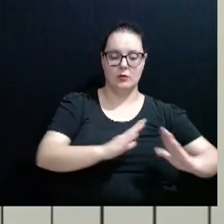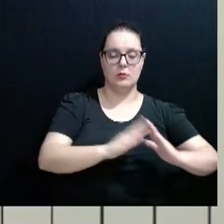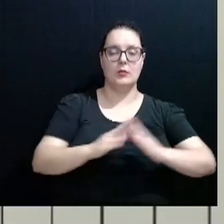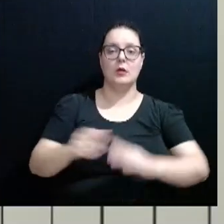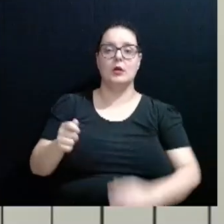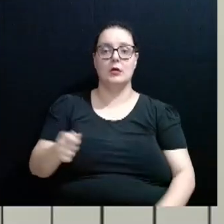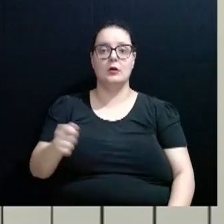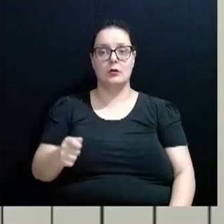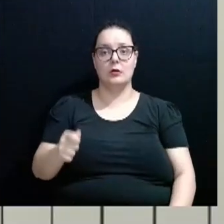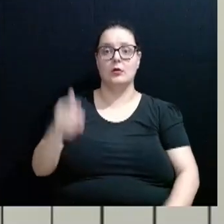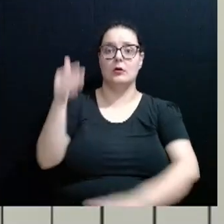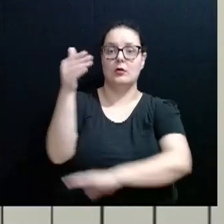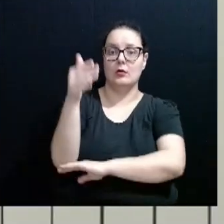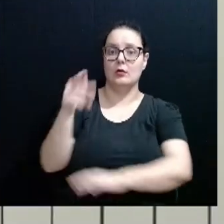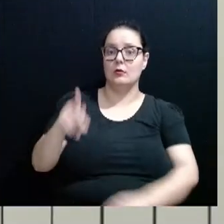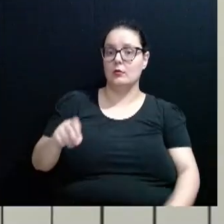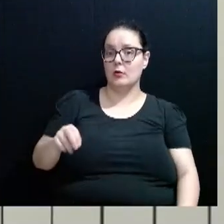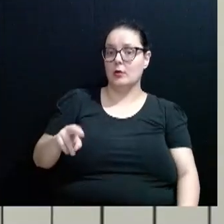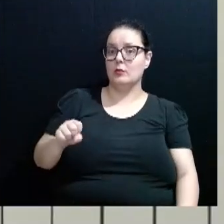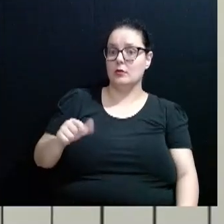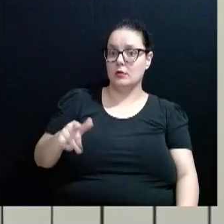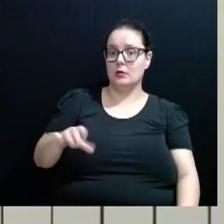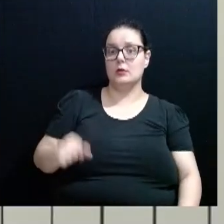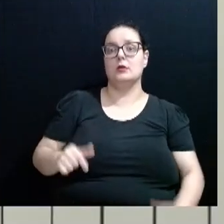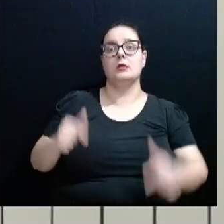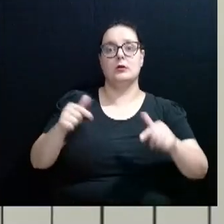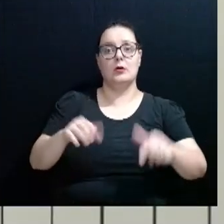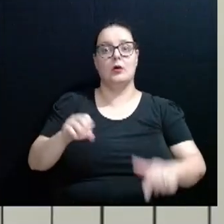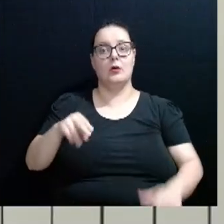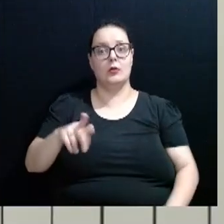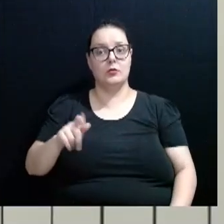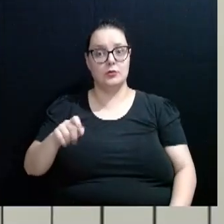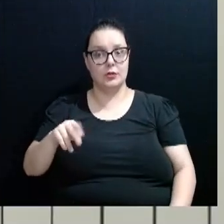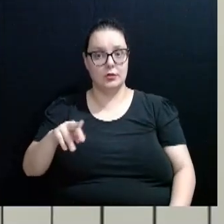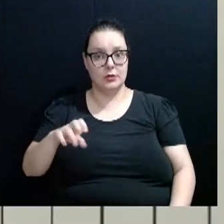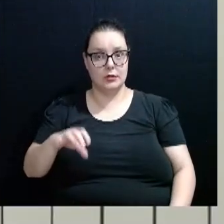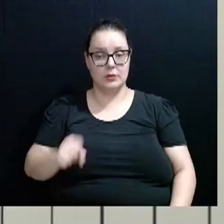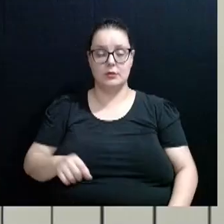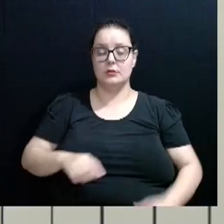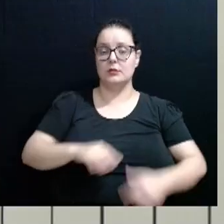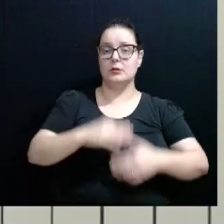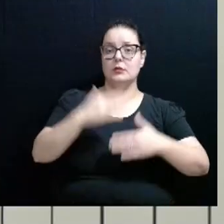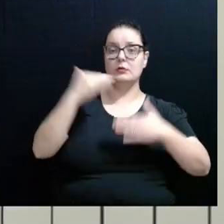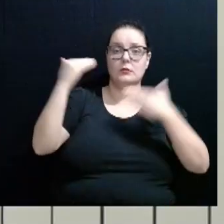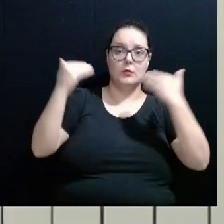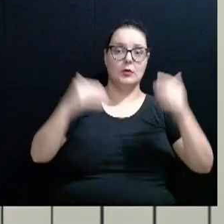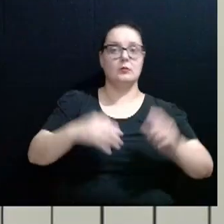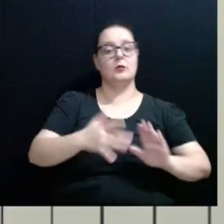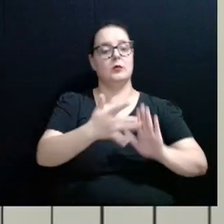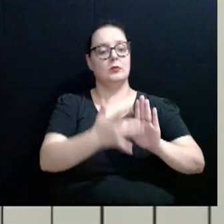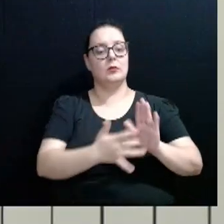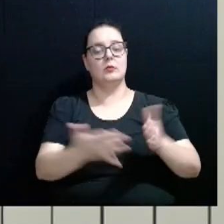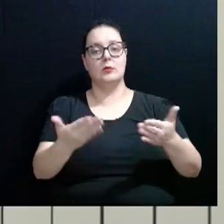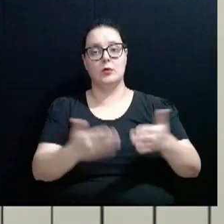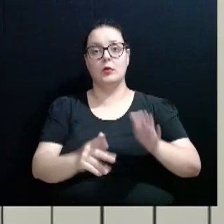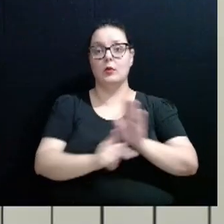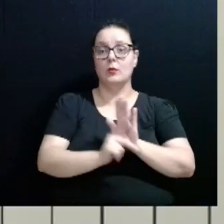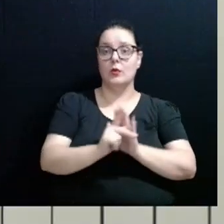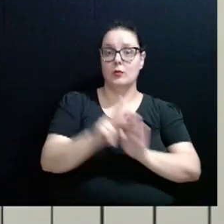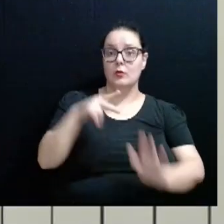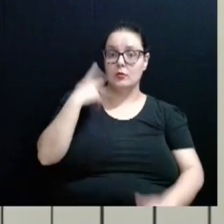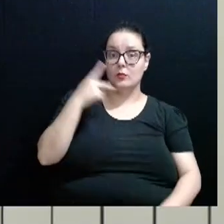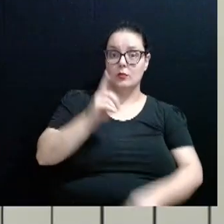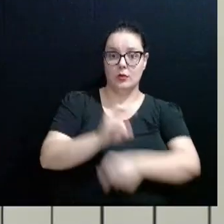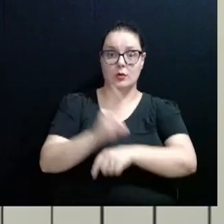e estabelecimentos congêneres. Também está entre os destaques da pauta de hoje o projeto do vereador Dr. Ianco,